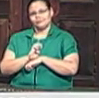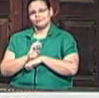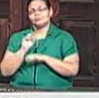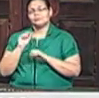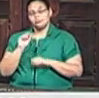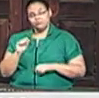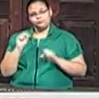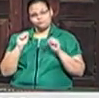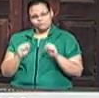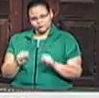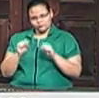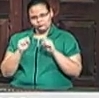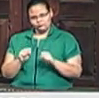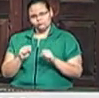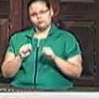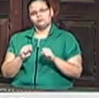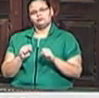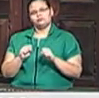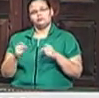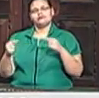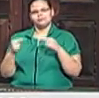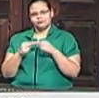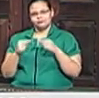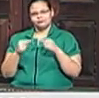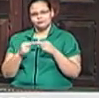que podem ser aplicados